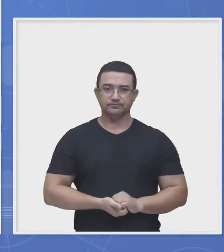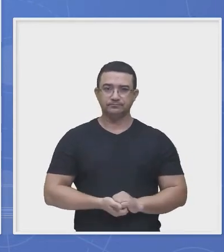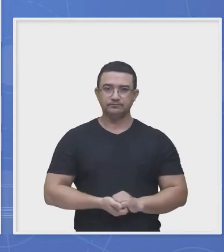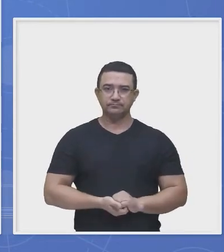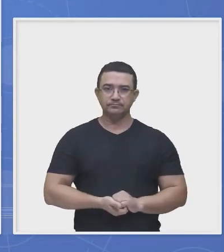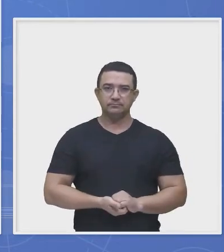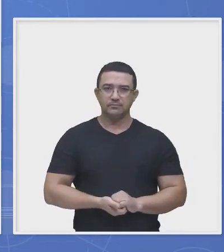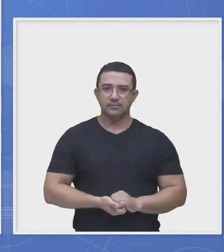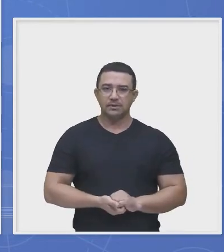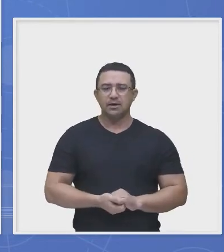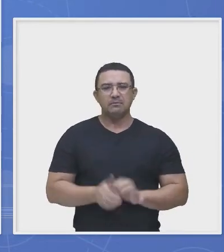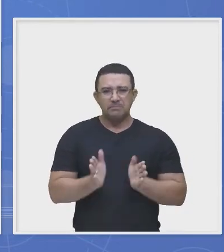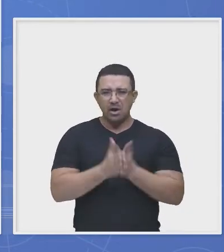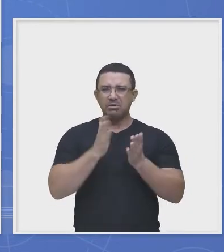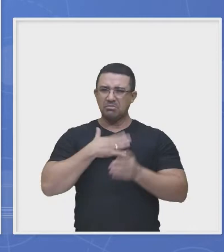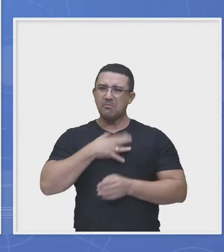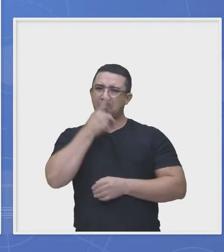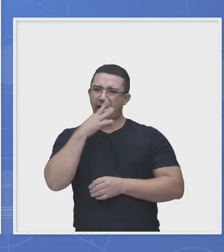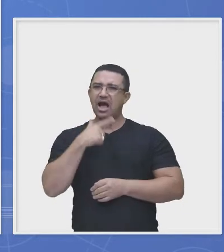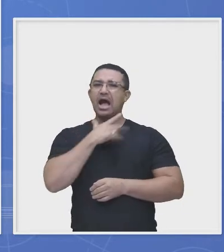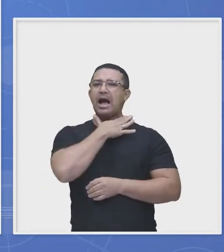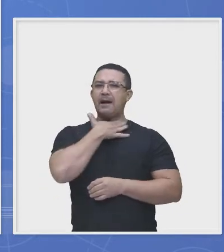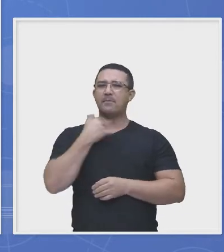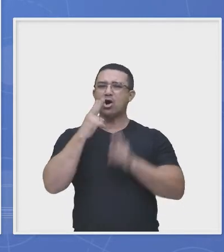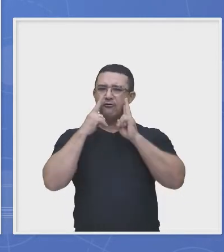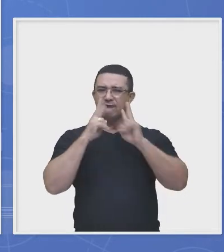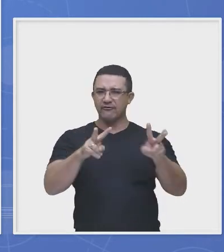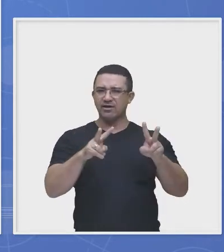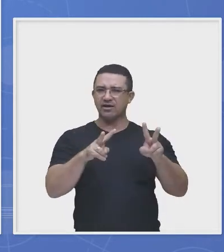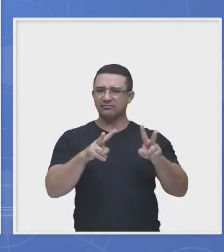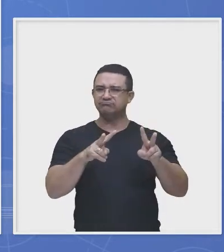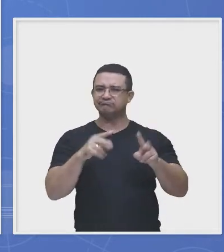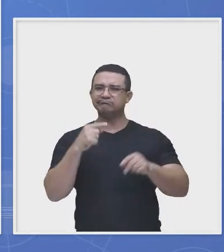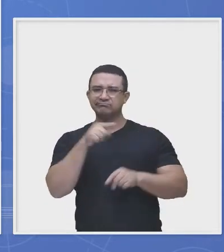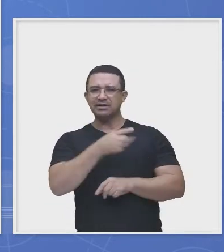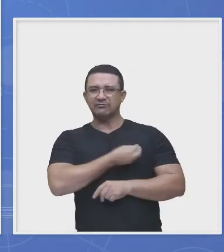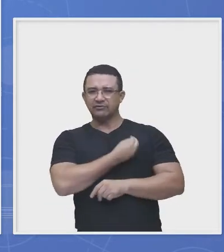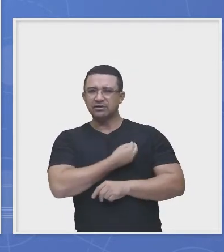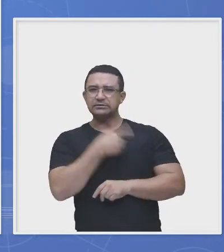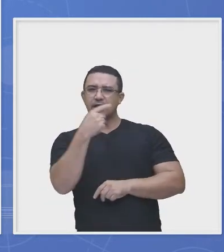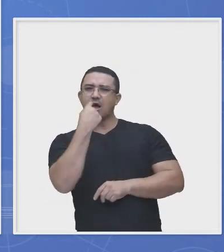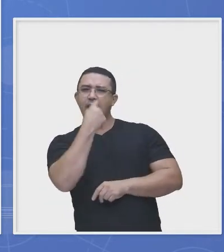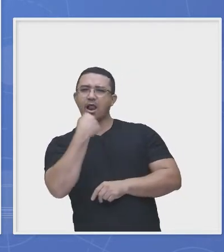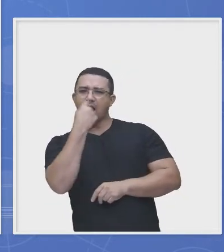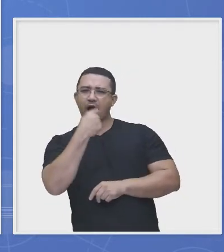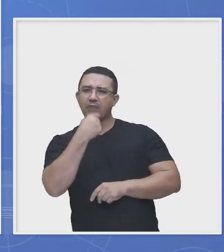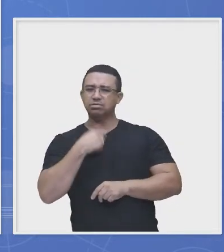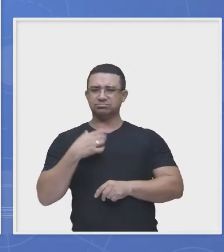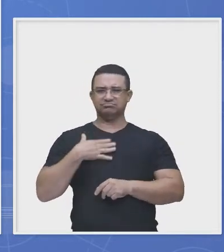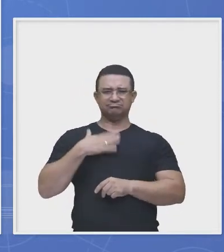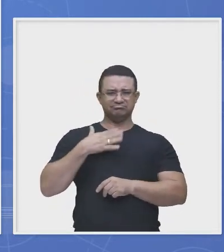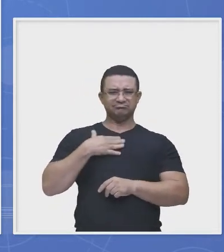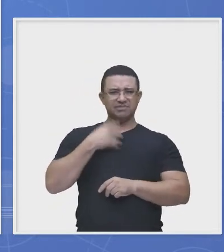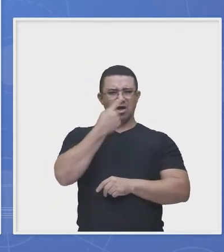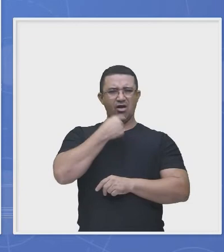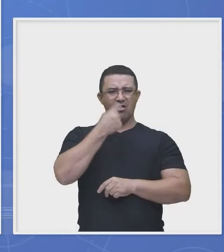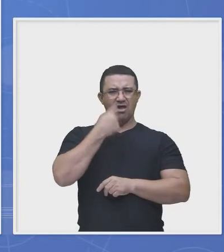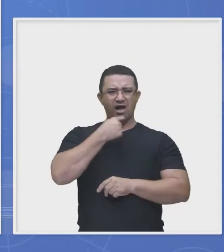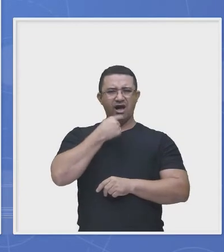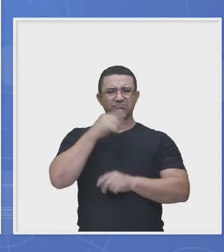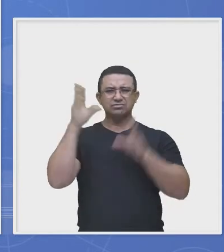Podre meu pai, a morte o olhar lhe vidra, em seus lábios, que os meus lábios